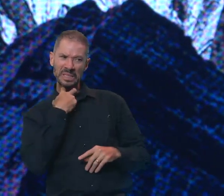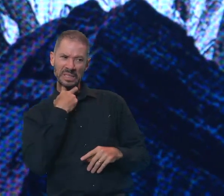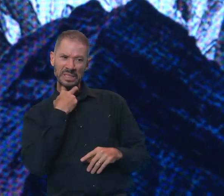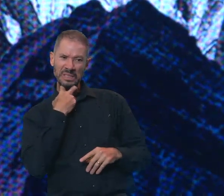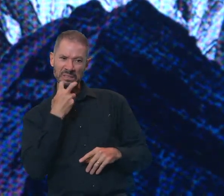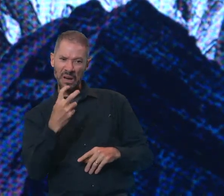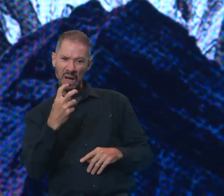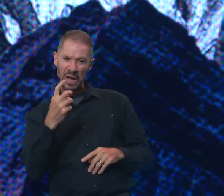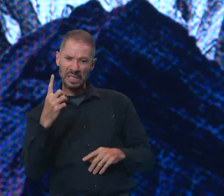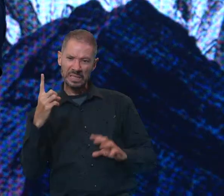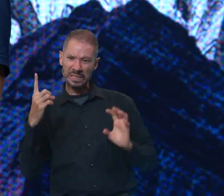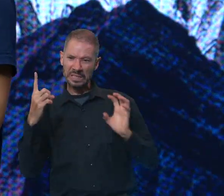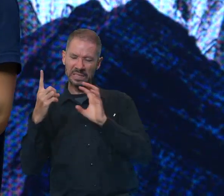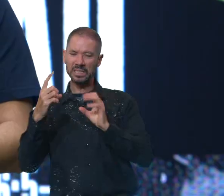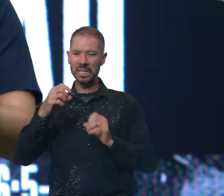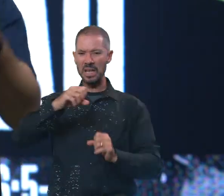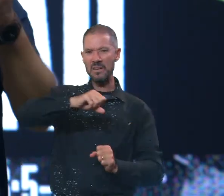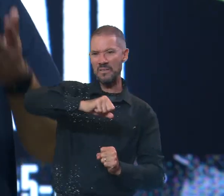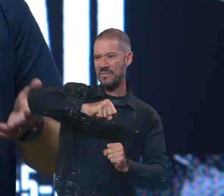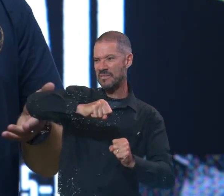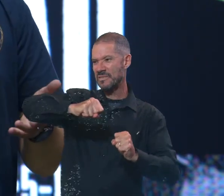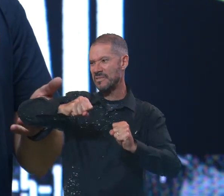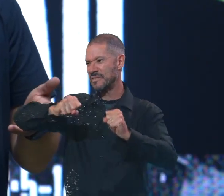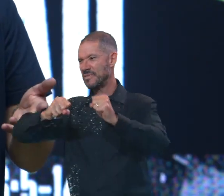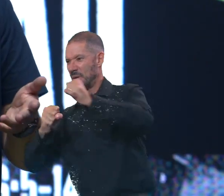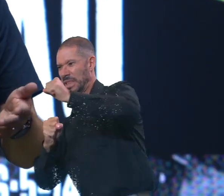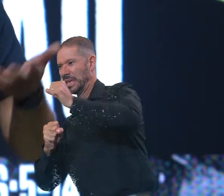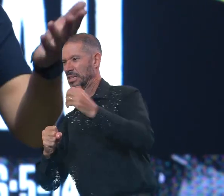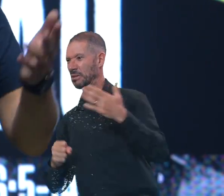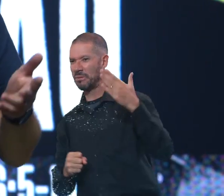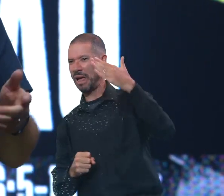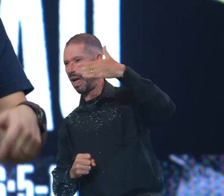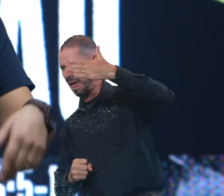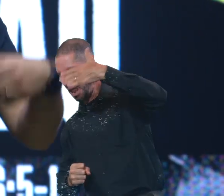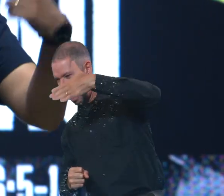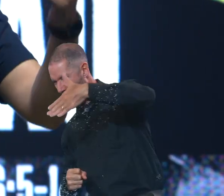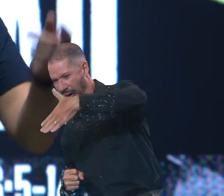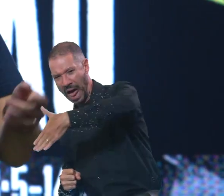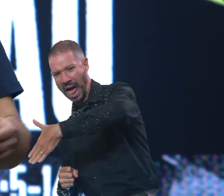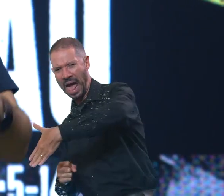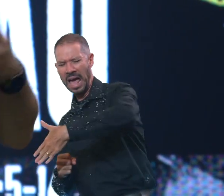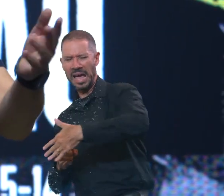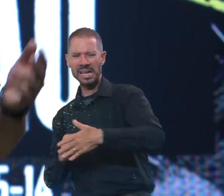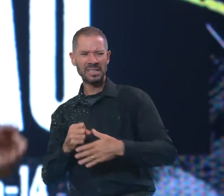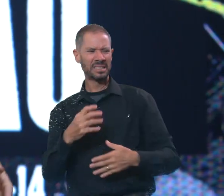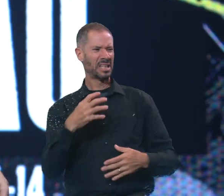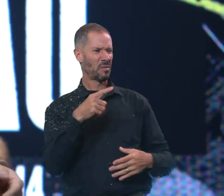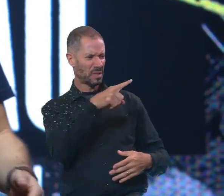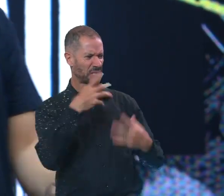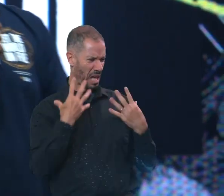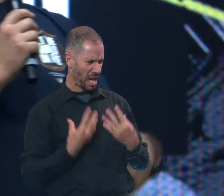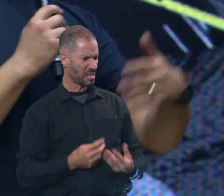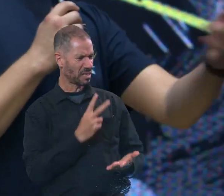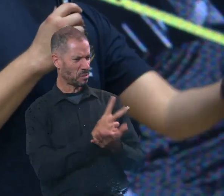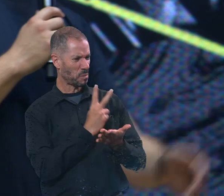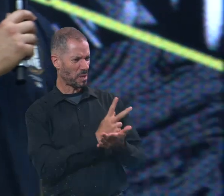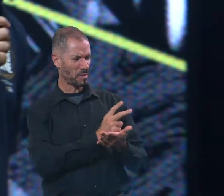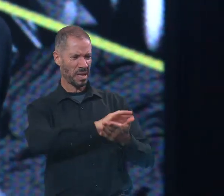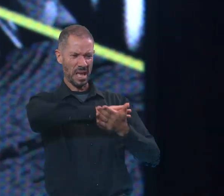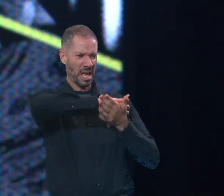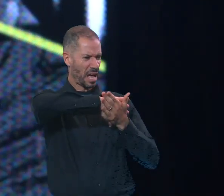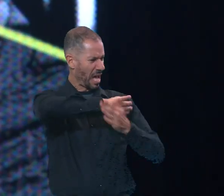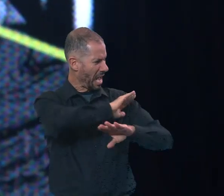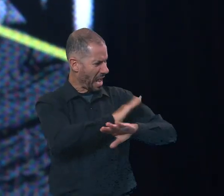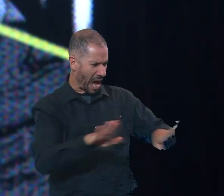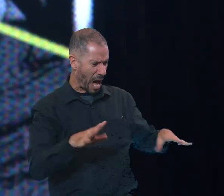assim: vira o volante, joga o carro no viaduto, sai dessa, ninguém vai sentir tua falta, você está exausto mesmo, acaba com esse